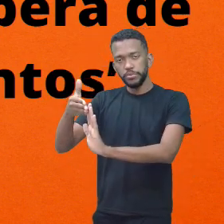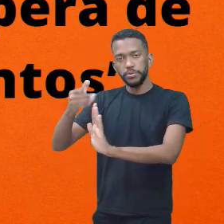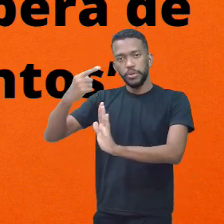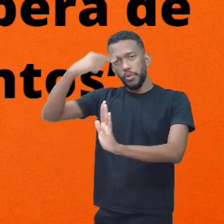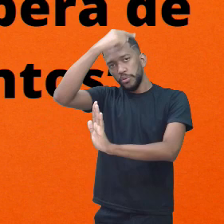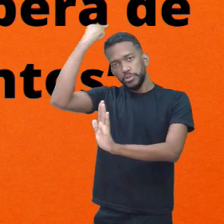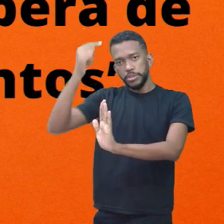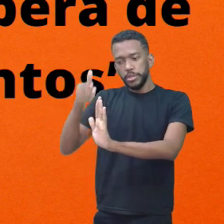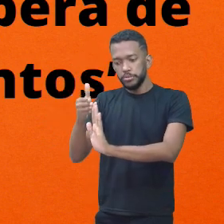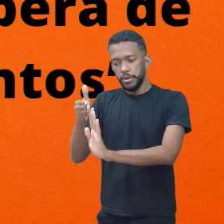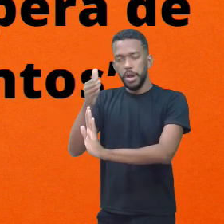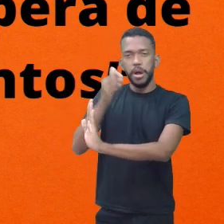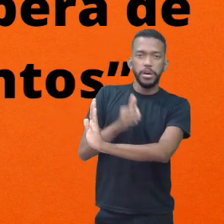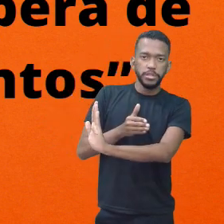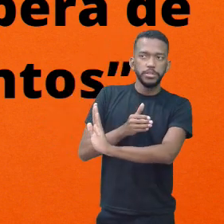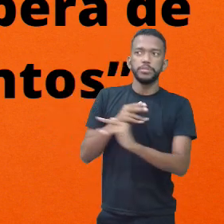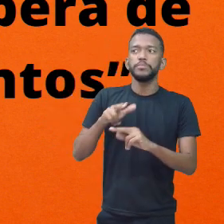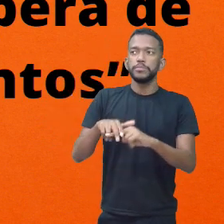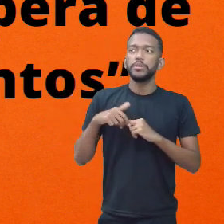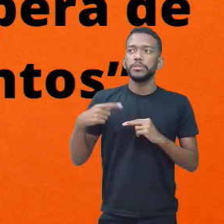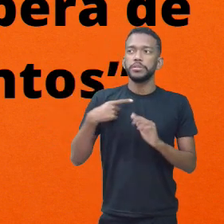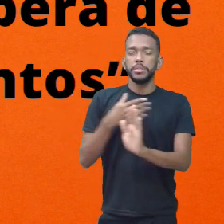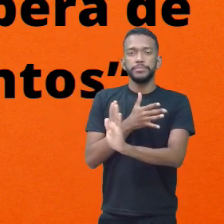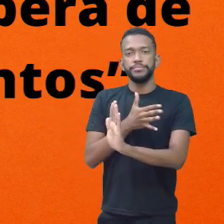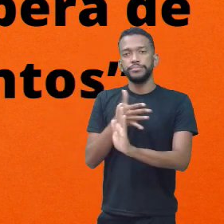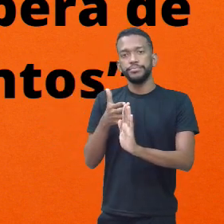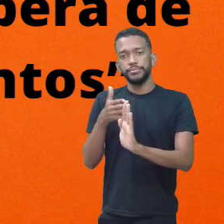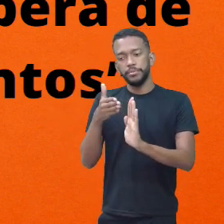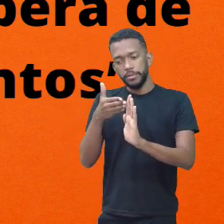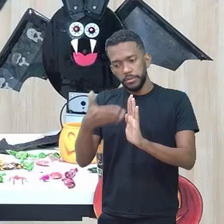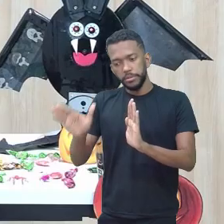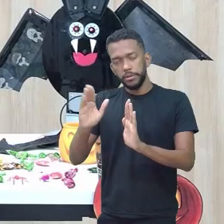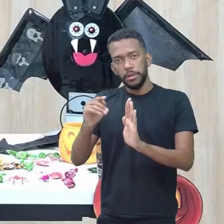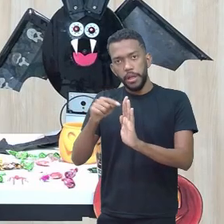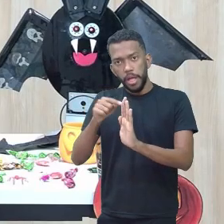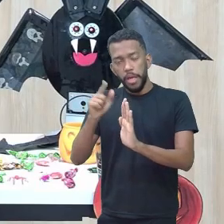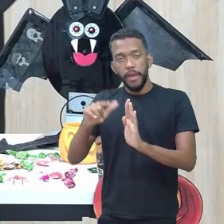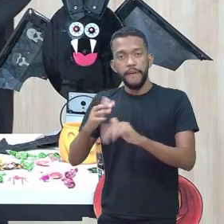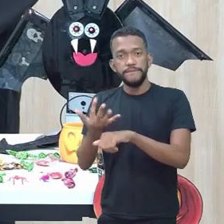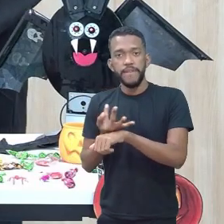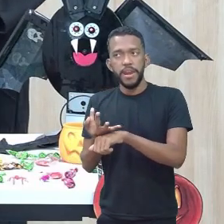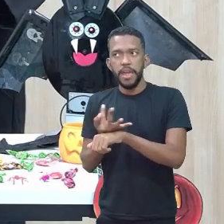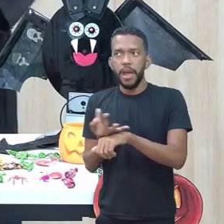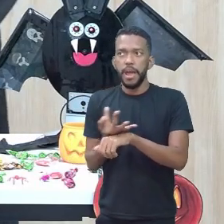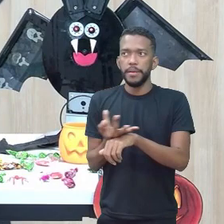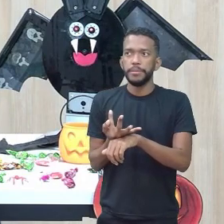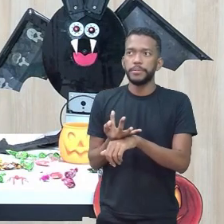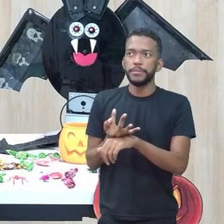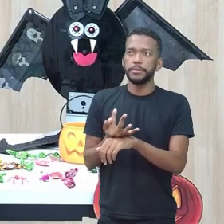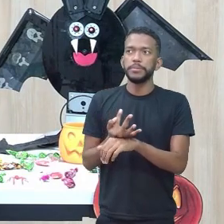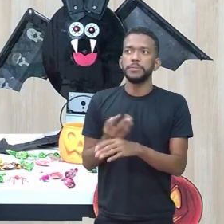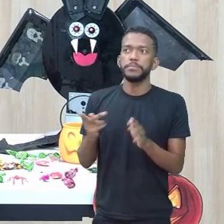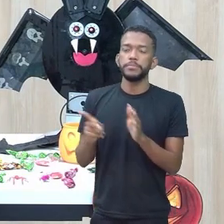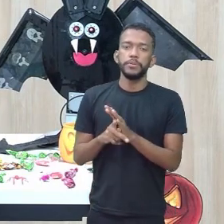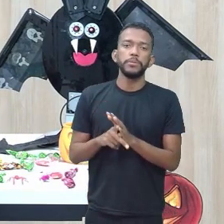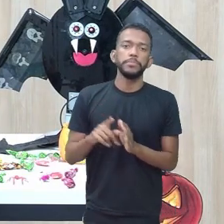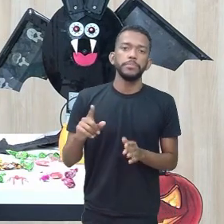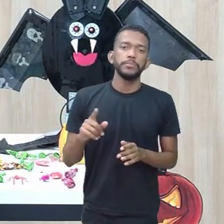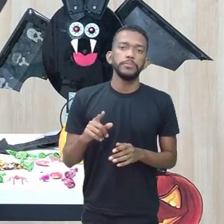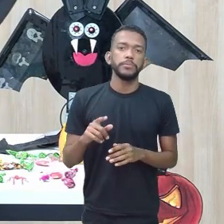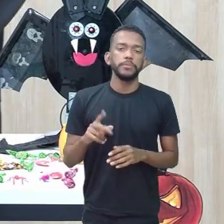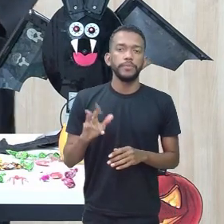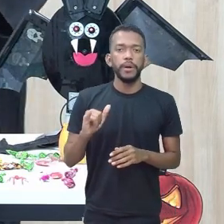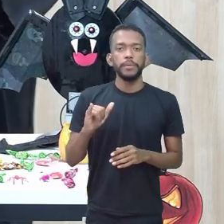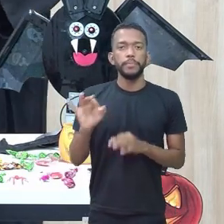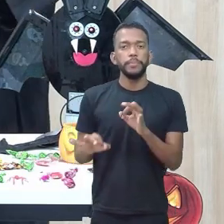santos? Porque antecipa o período do feriado, antecipa o período do finados, né? 2